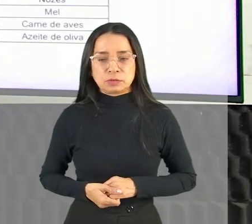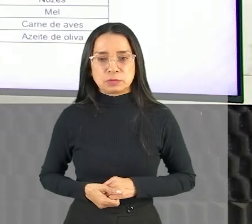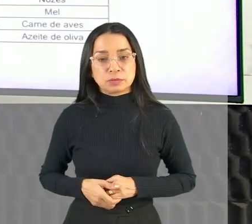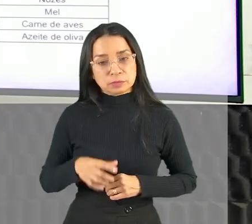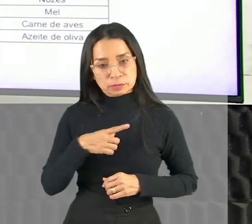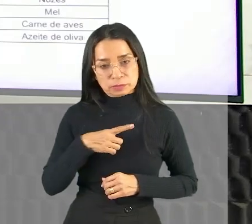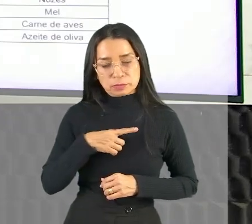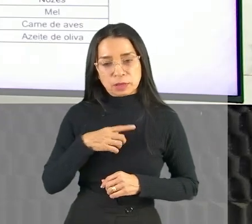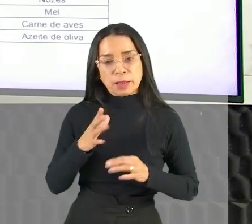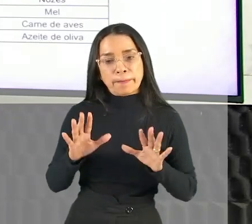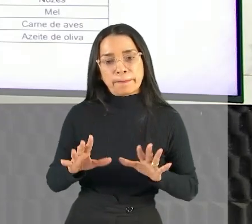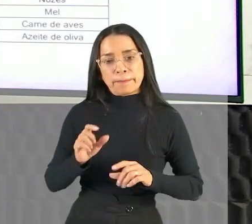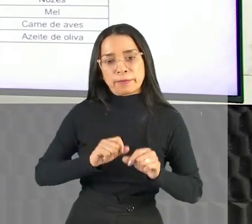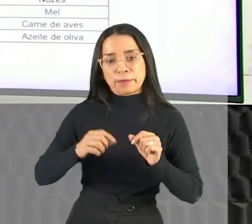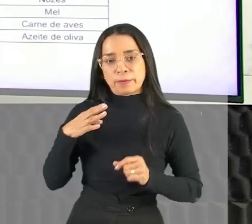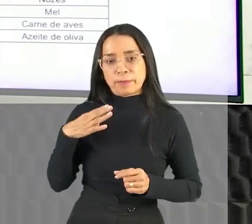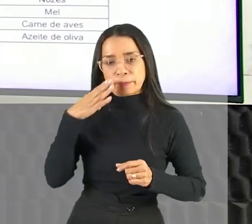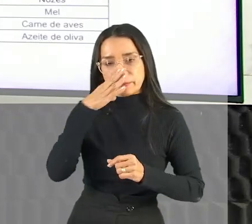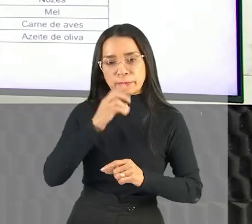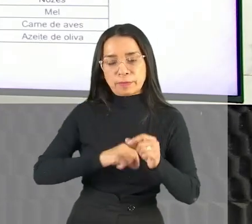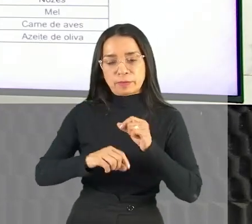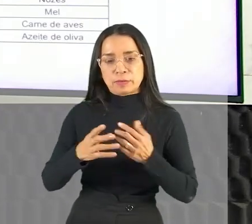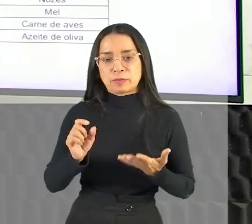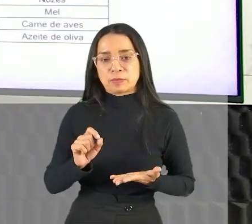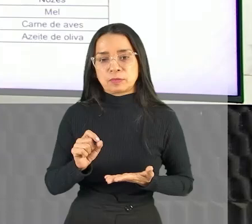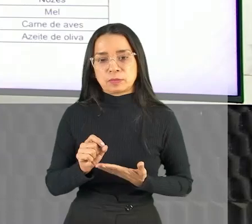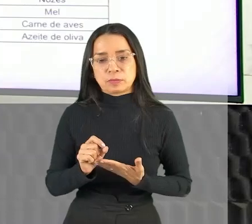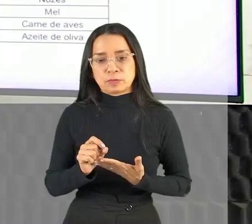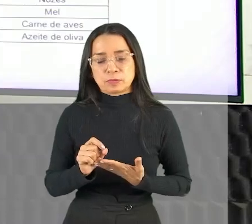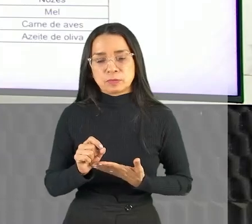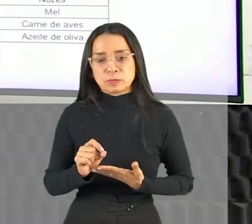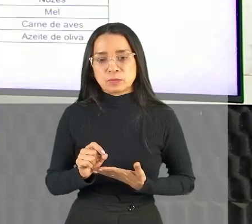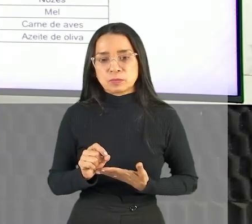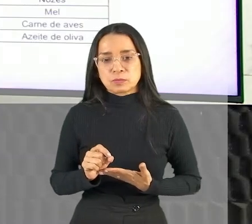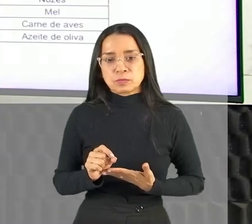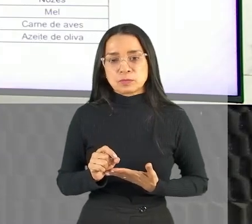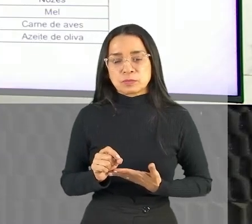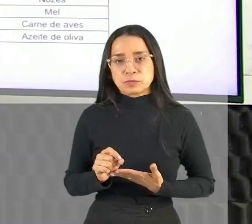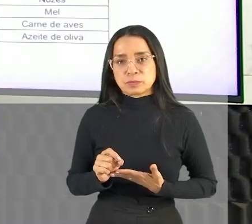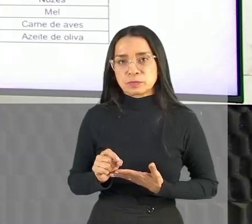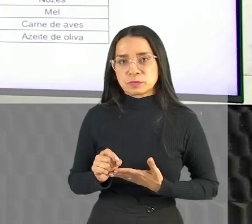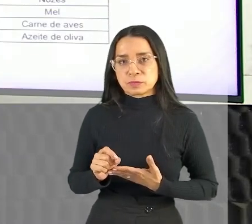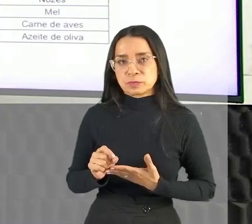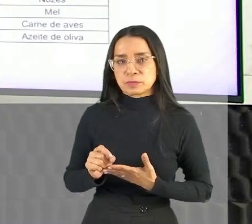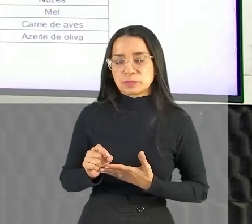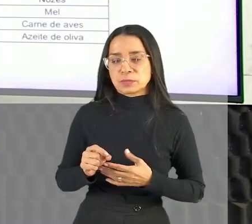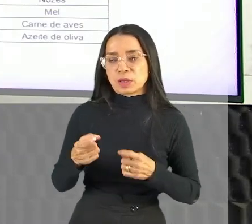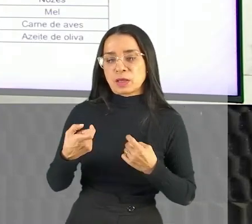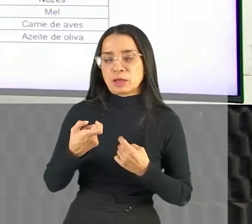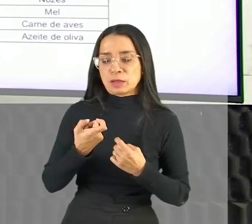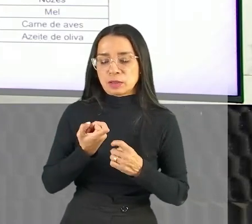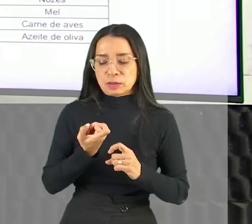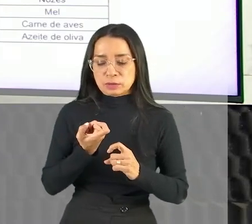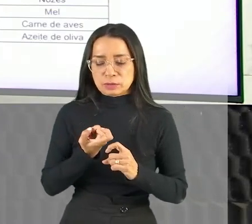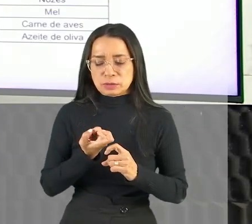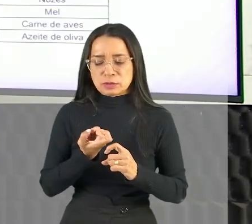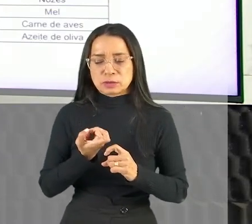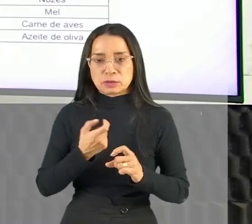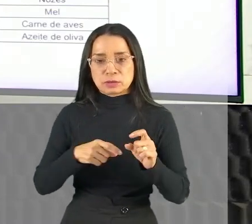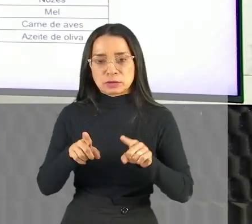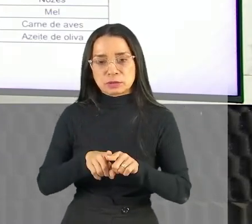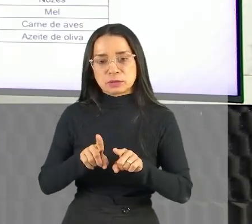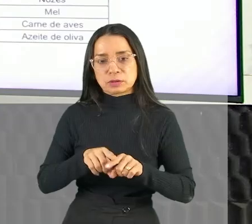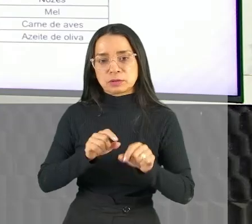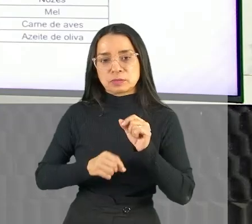certamente tem, mas não é o principal, né? As castanhas, elas também são fontes de ácidos